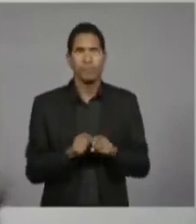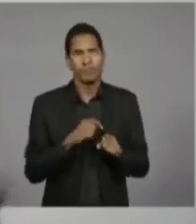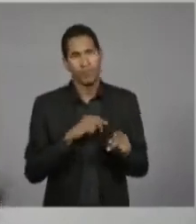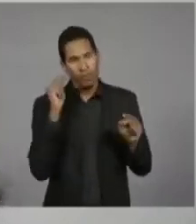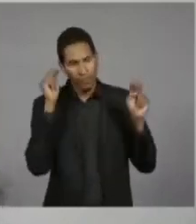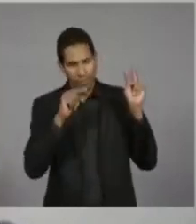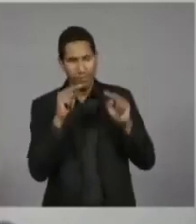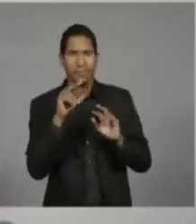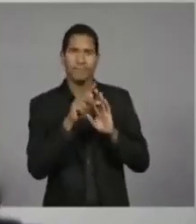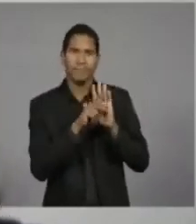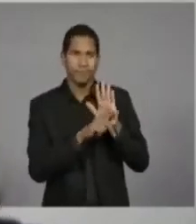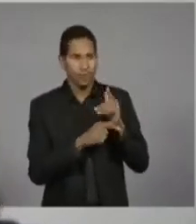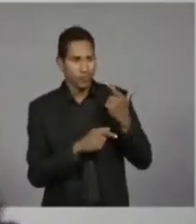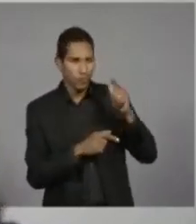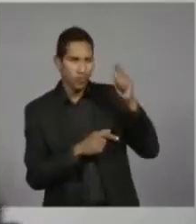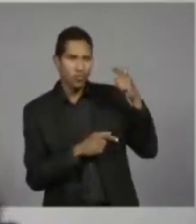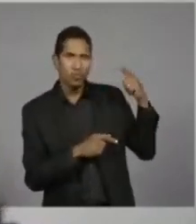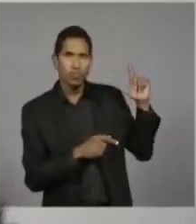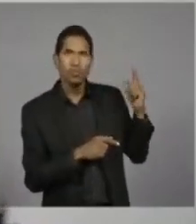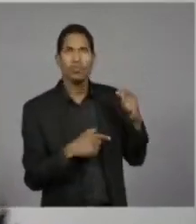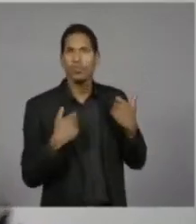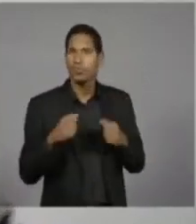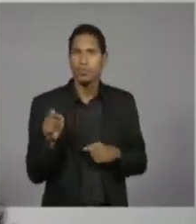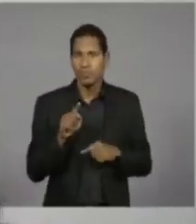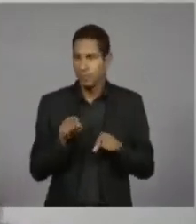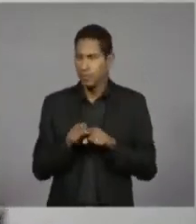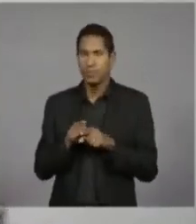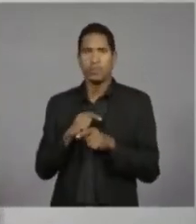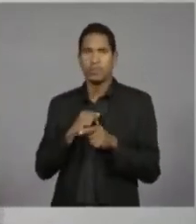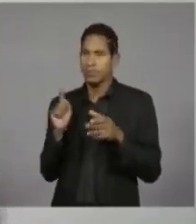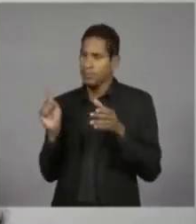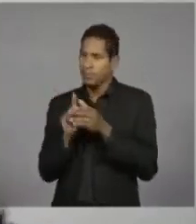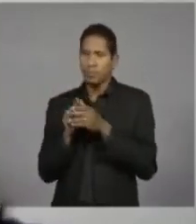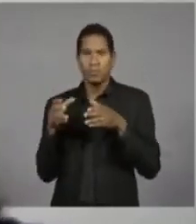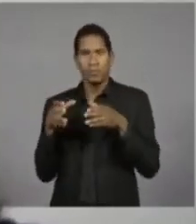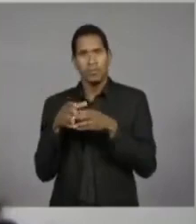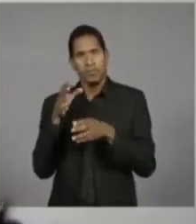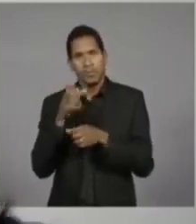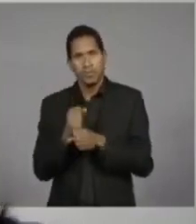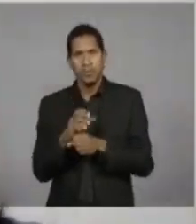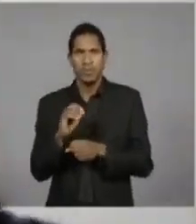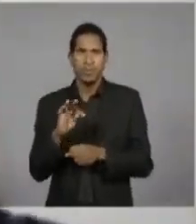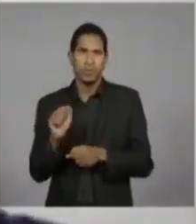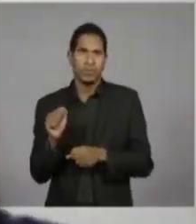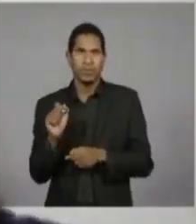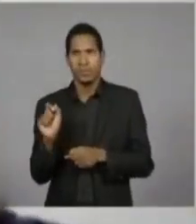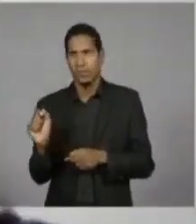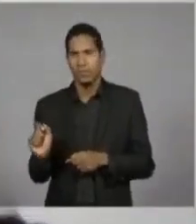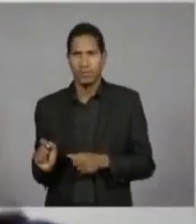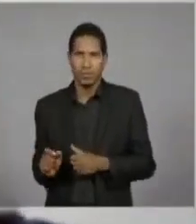apreciados projetos que não sejam necessariamente incluídos na cota de alguém.